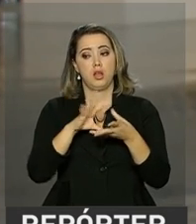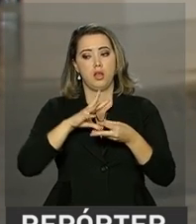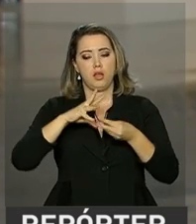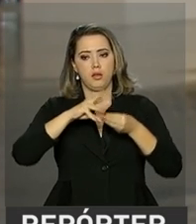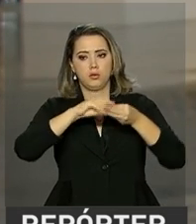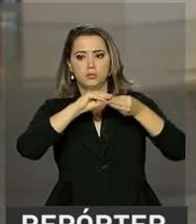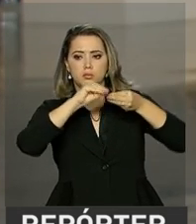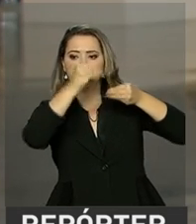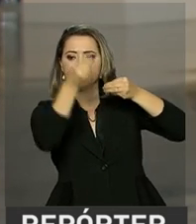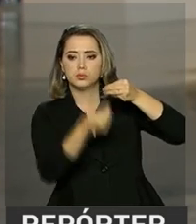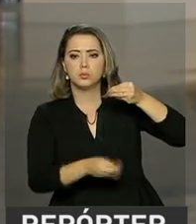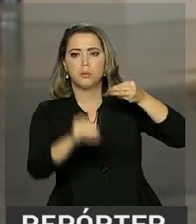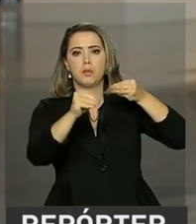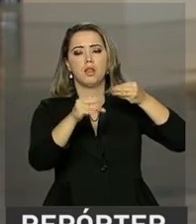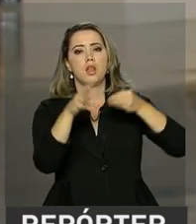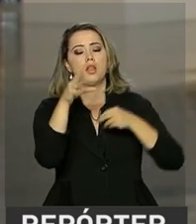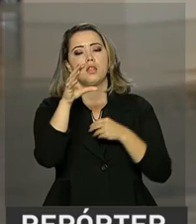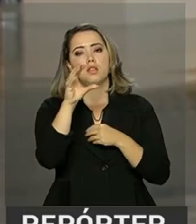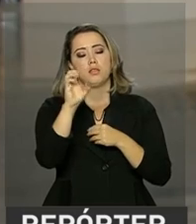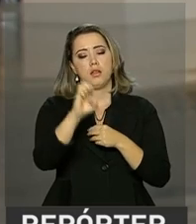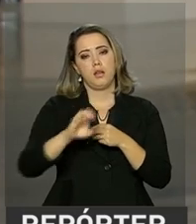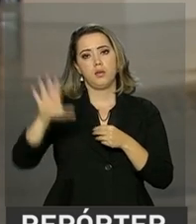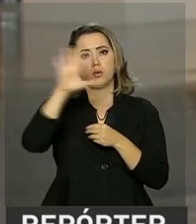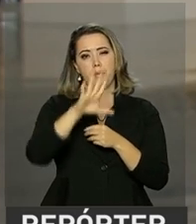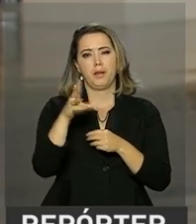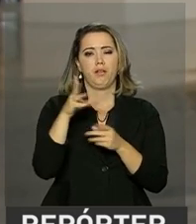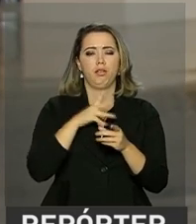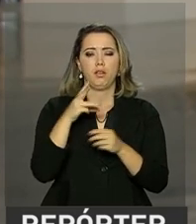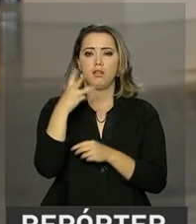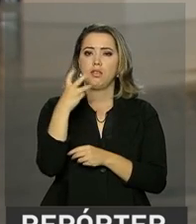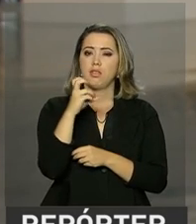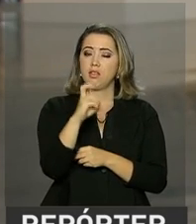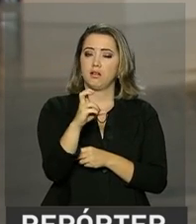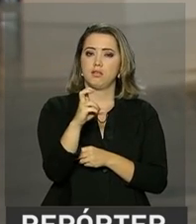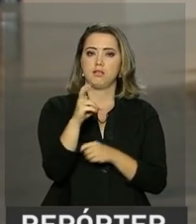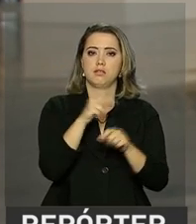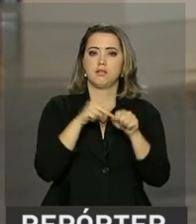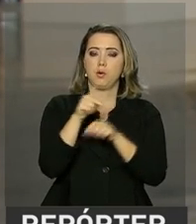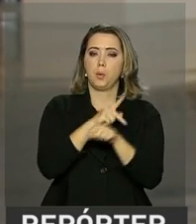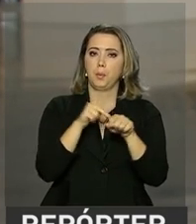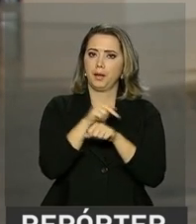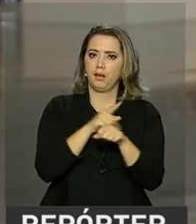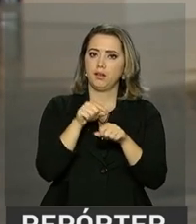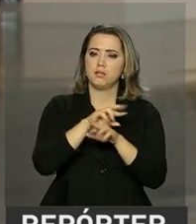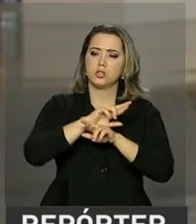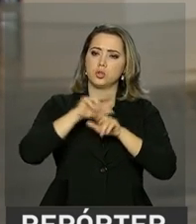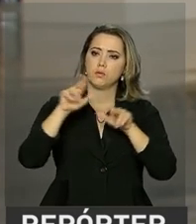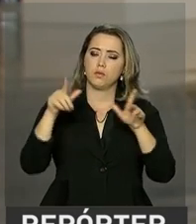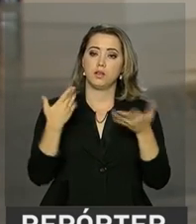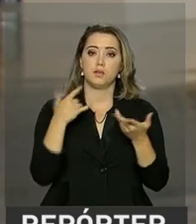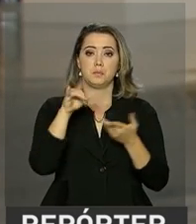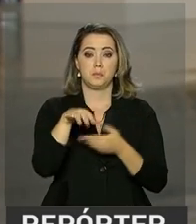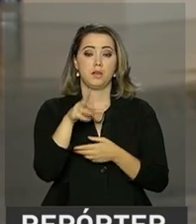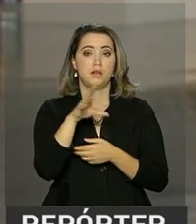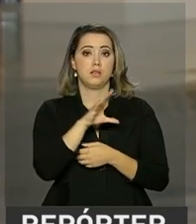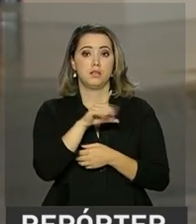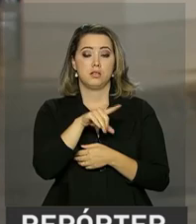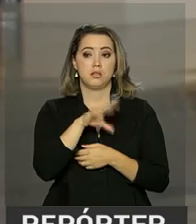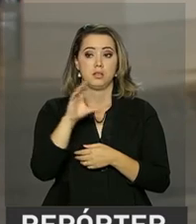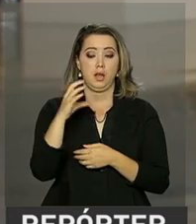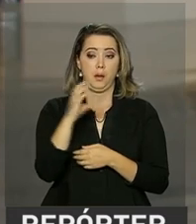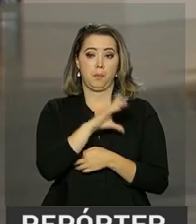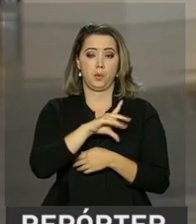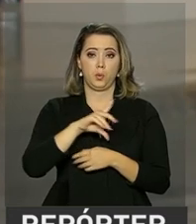reúne hoje 35 países entre nações industrializadas e em desenvolvimento como o Chile e o